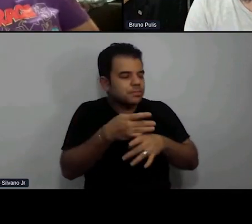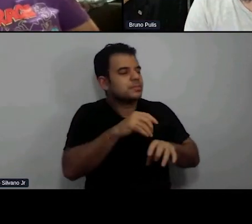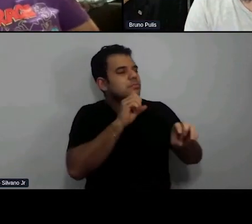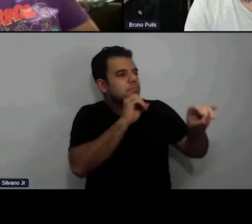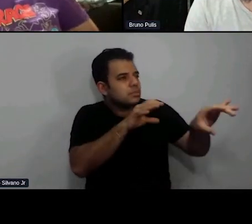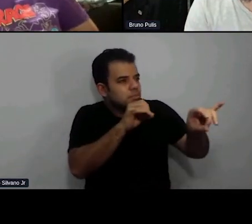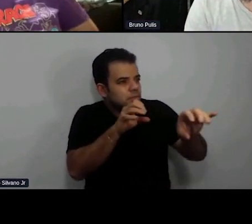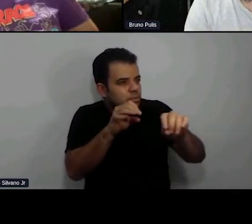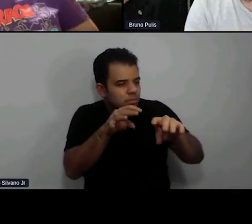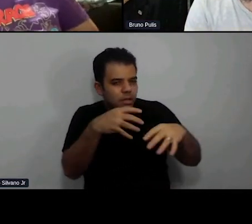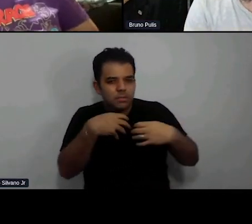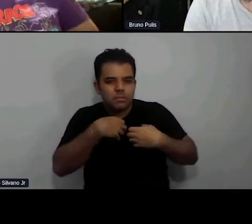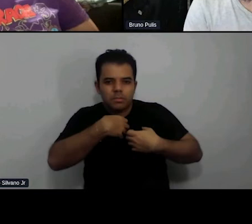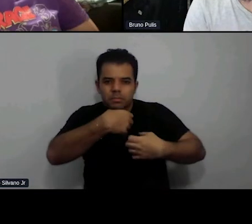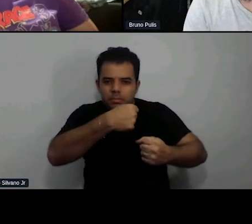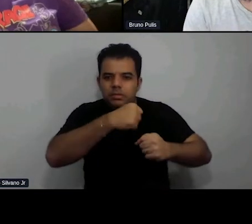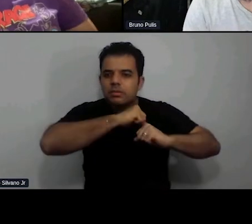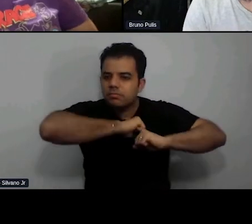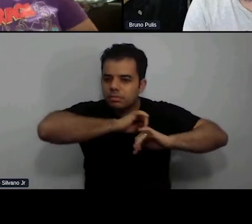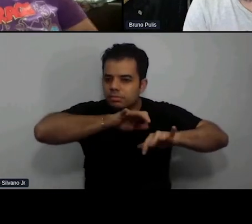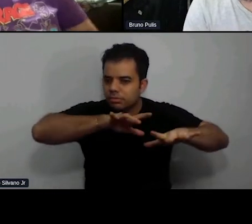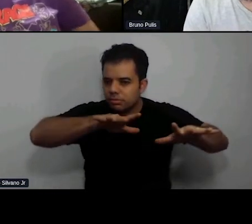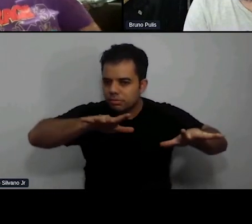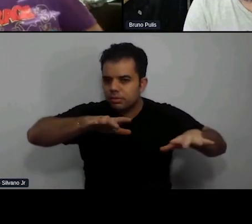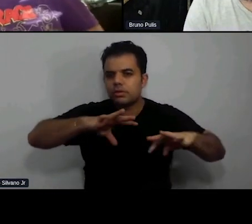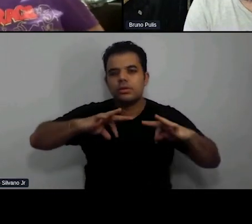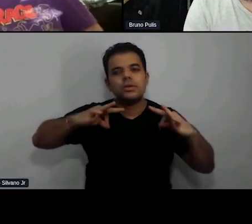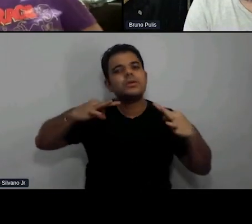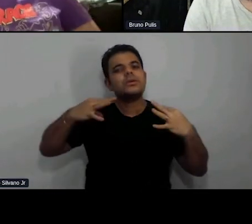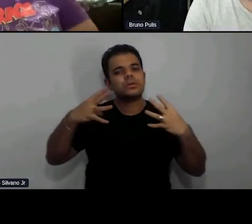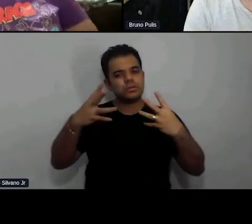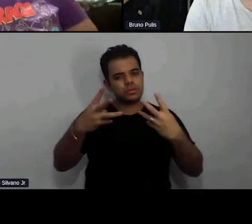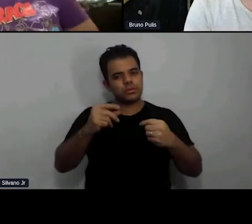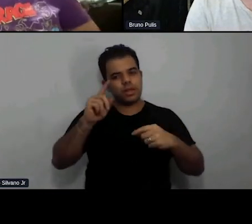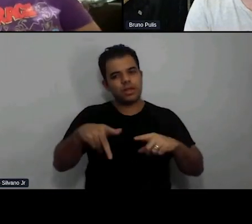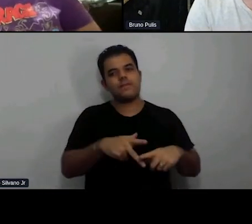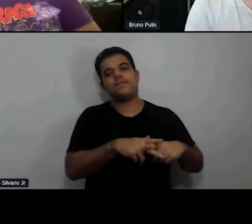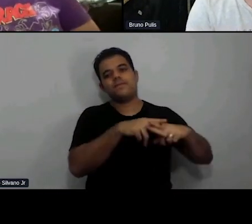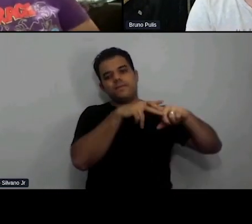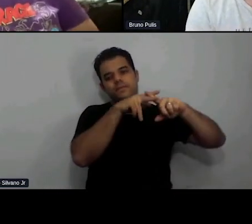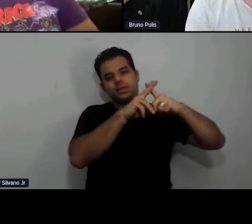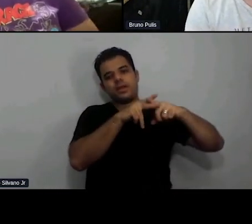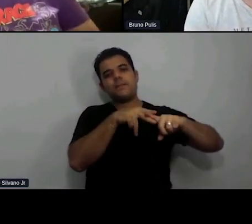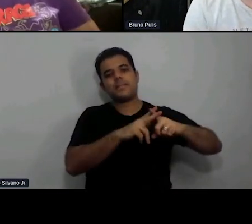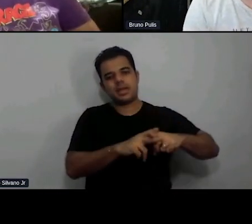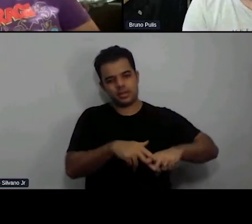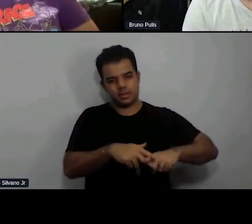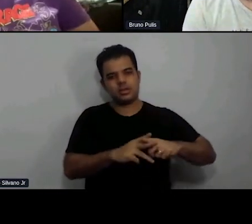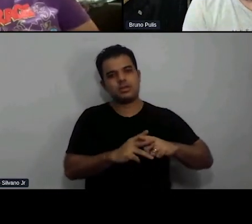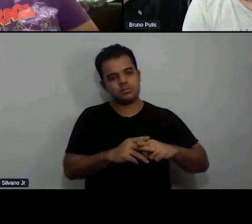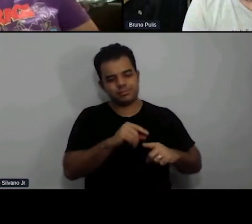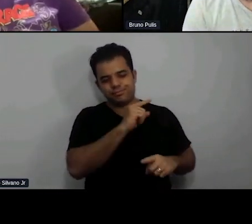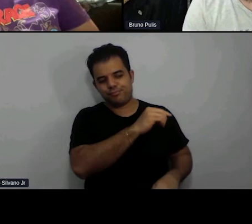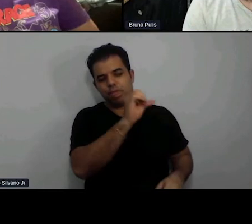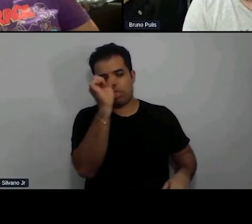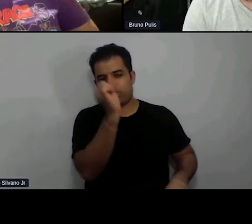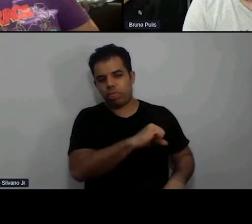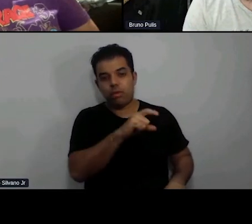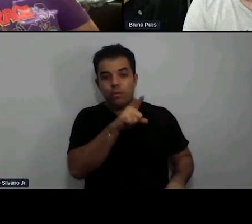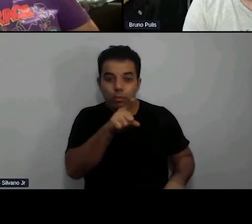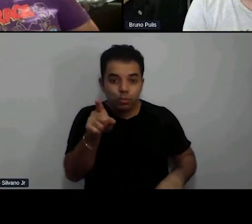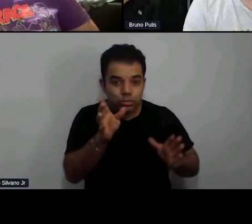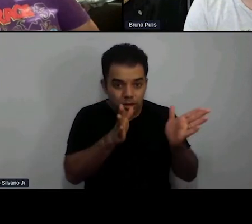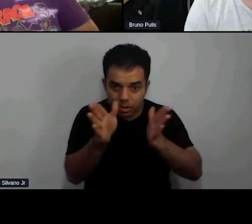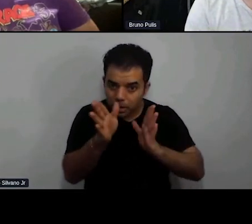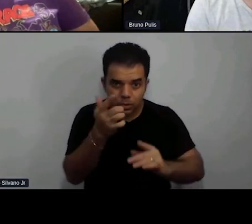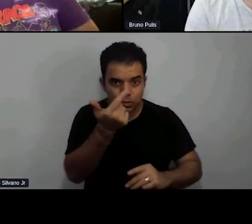pessoas, você já sabe que elas estão falando dessas ferramentas, para que você, dentro da sua empresa, que não tenha um time de